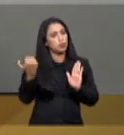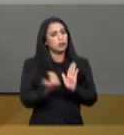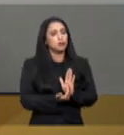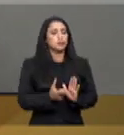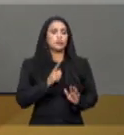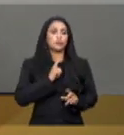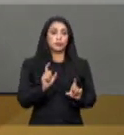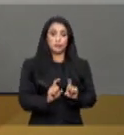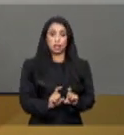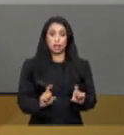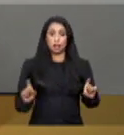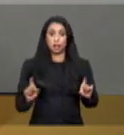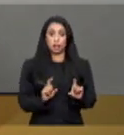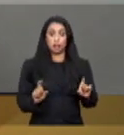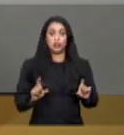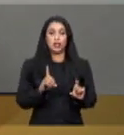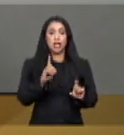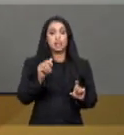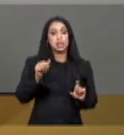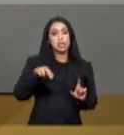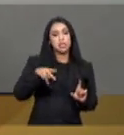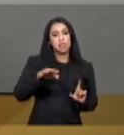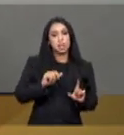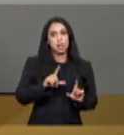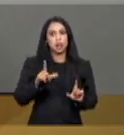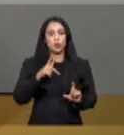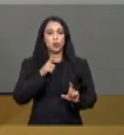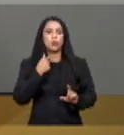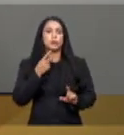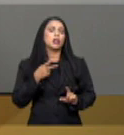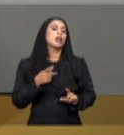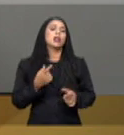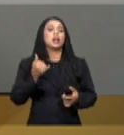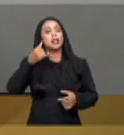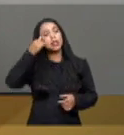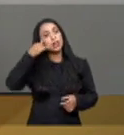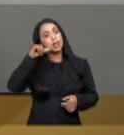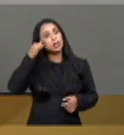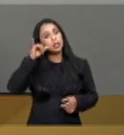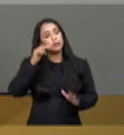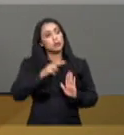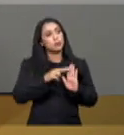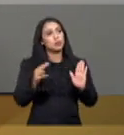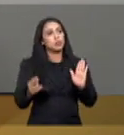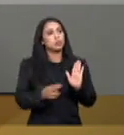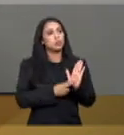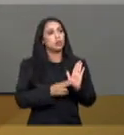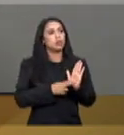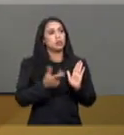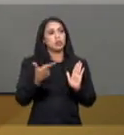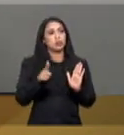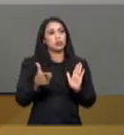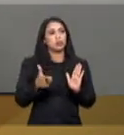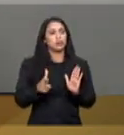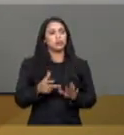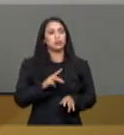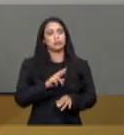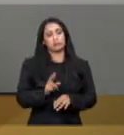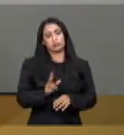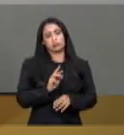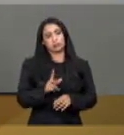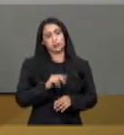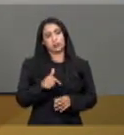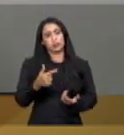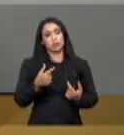a frase de Daniel Medidiero. É justamente para evitar a aplicação de uma norma inexistente, portanto desconhecida no momento da conduta